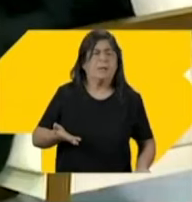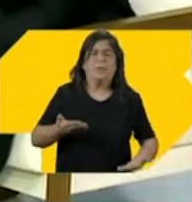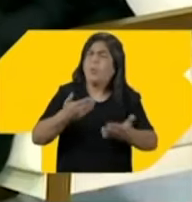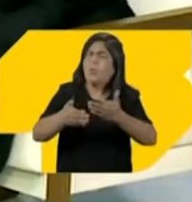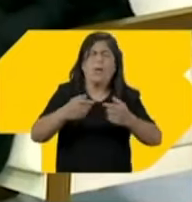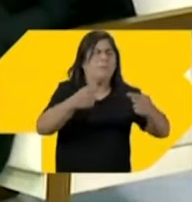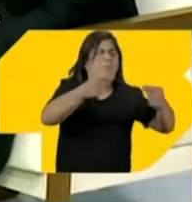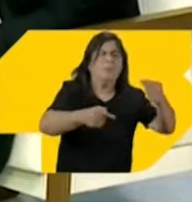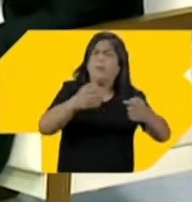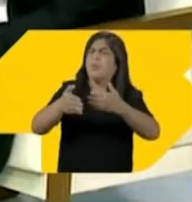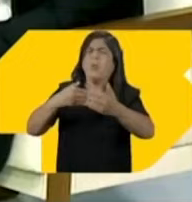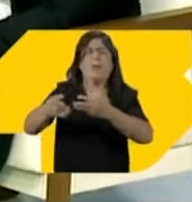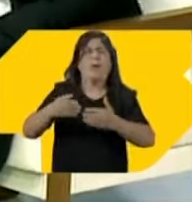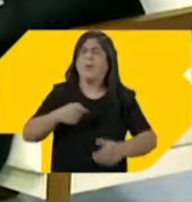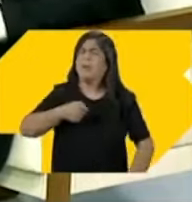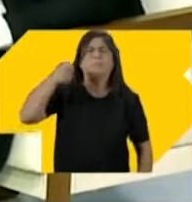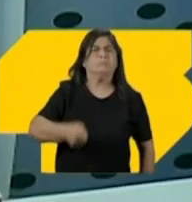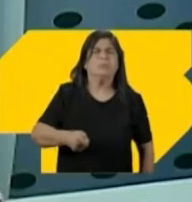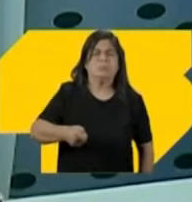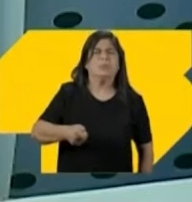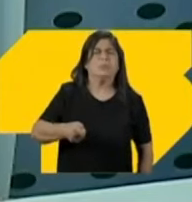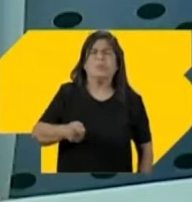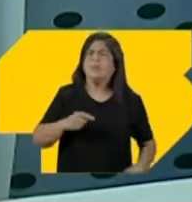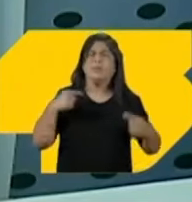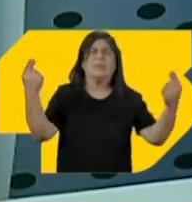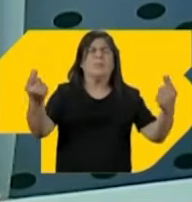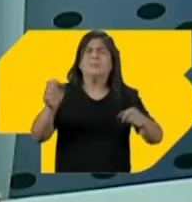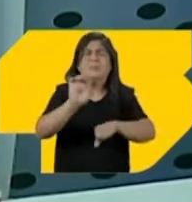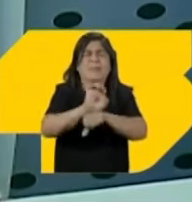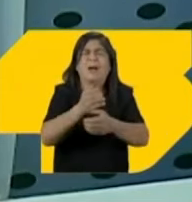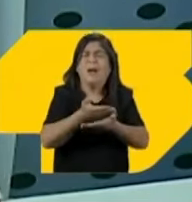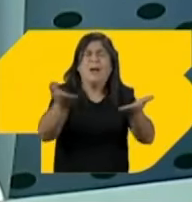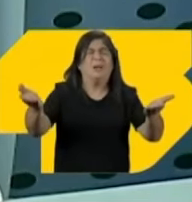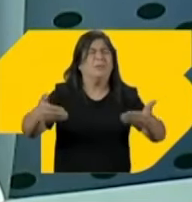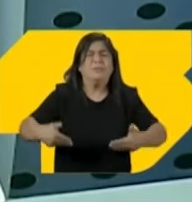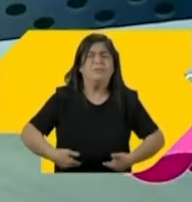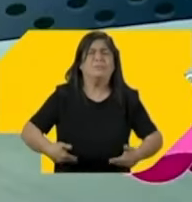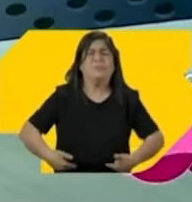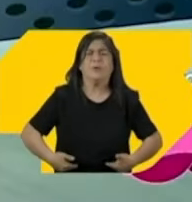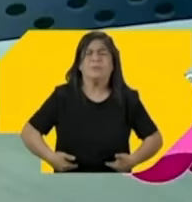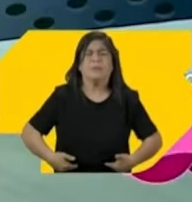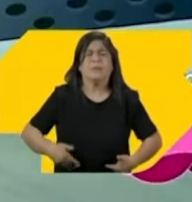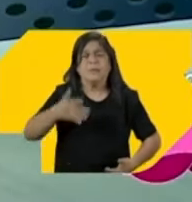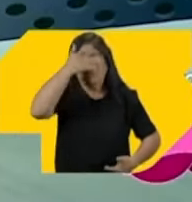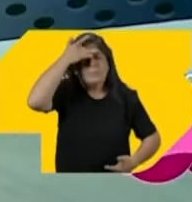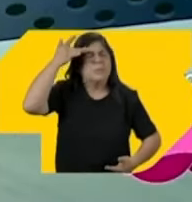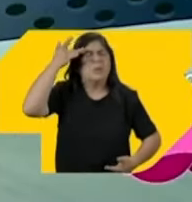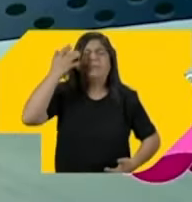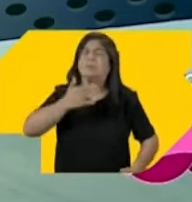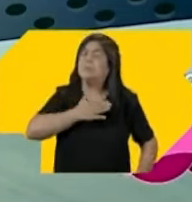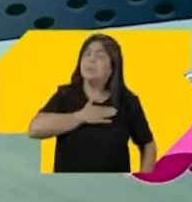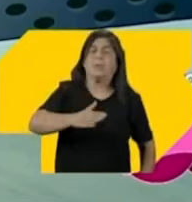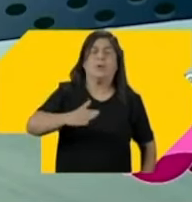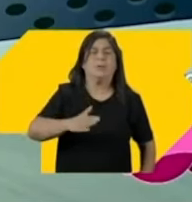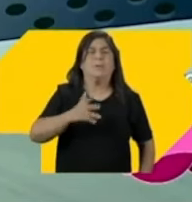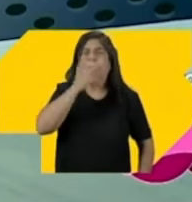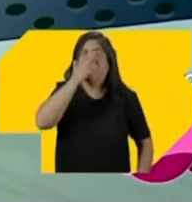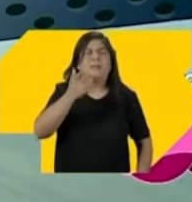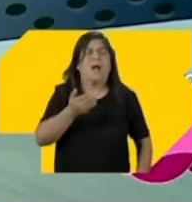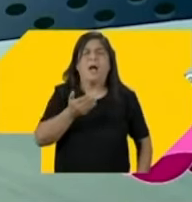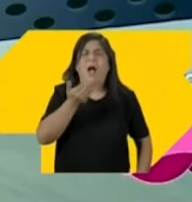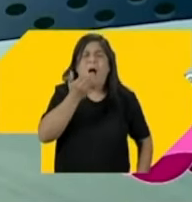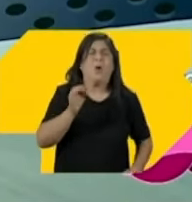classe política ou de fora. Qualquer lugar, assim, veja, tem uma coisa muito básica do nosso estado. Tem gente passando fome. O povo não suporta mais essa